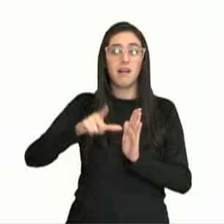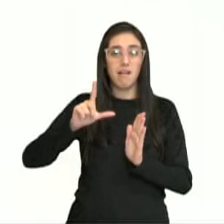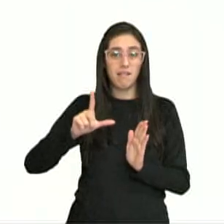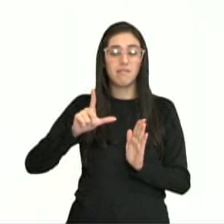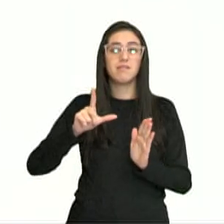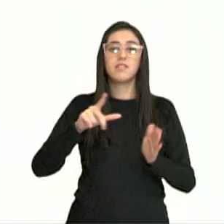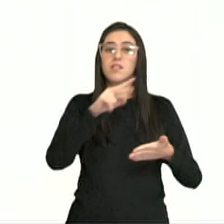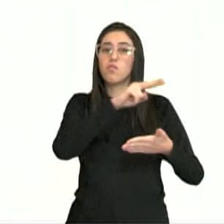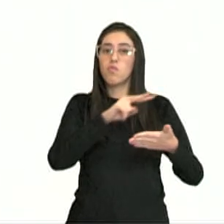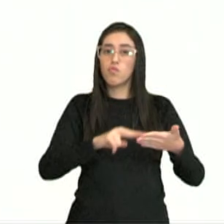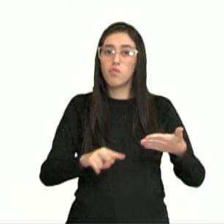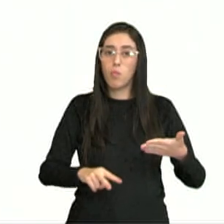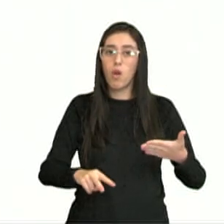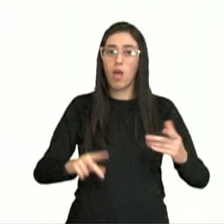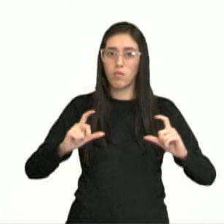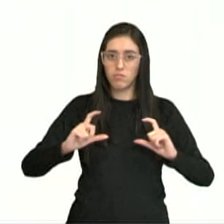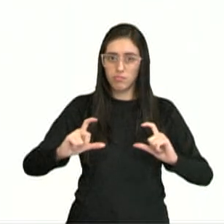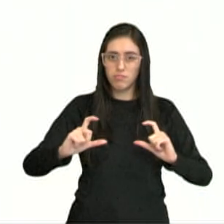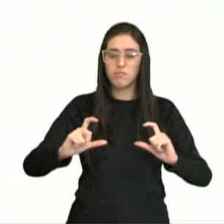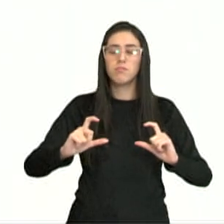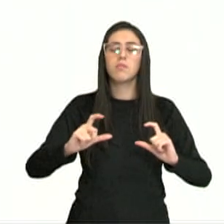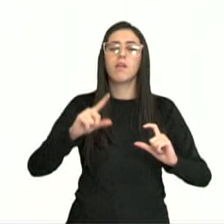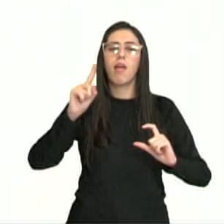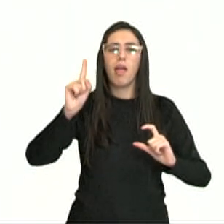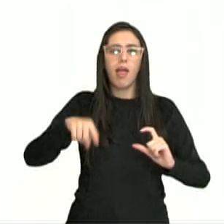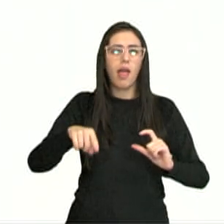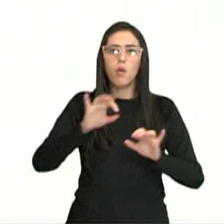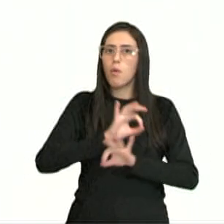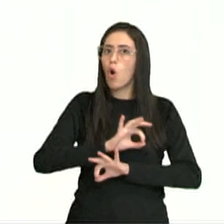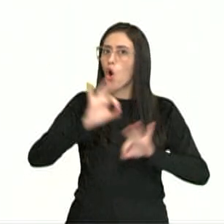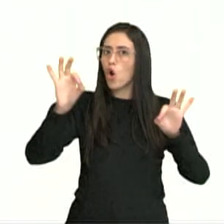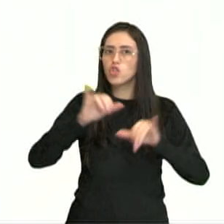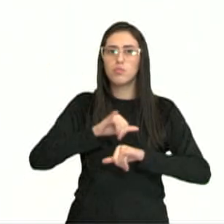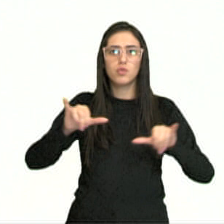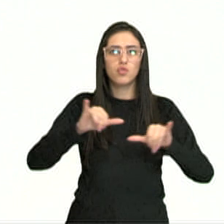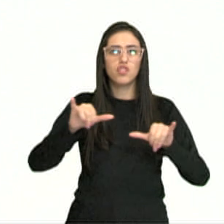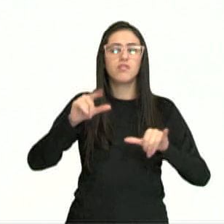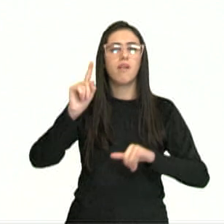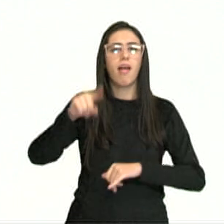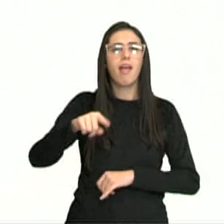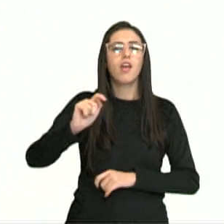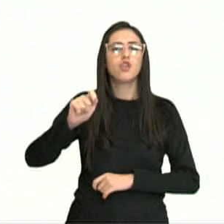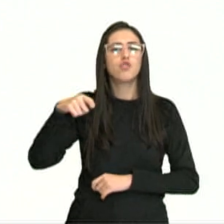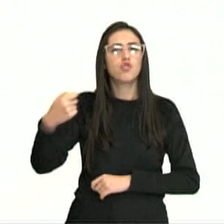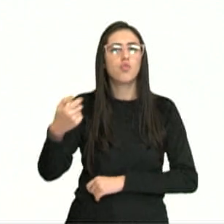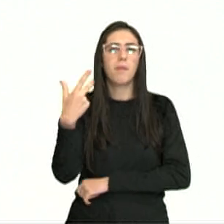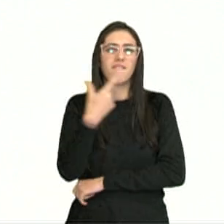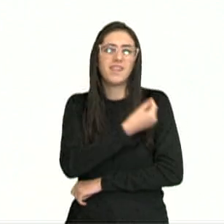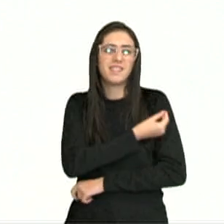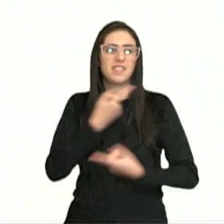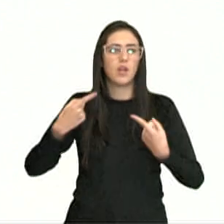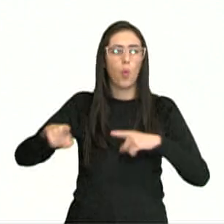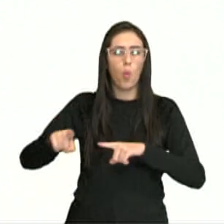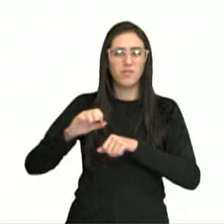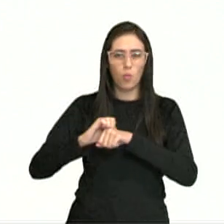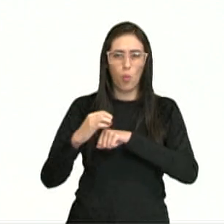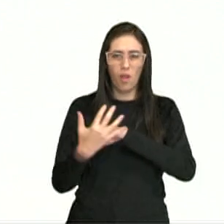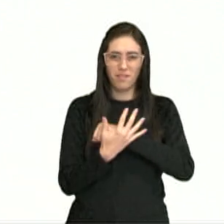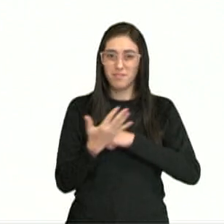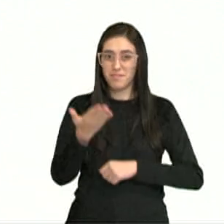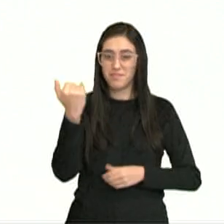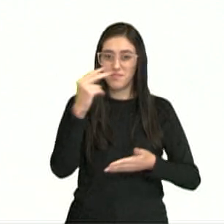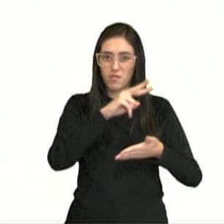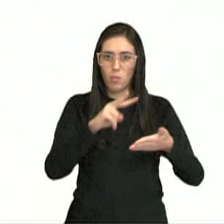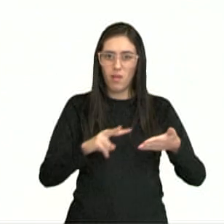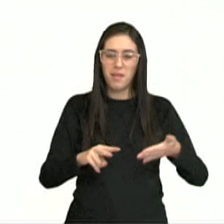vamos ler o trecho de uma ótima notícia sobre vacina para combater o coronavírus. Vamos à leitura